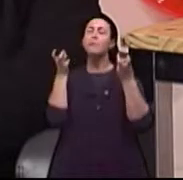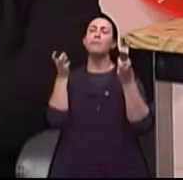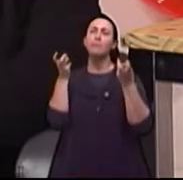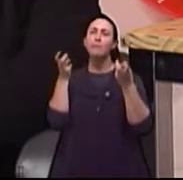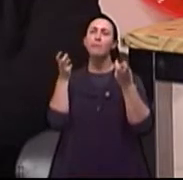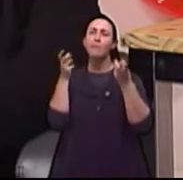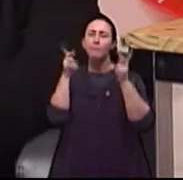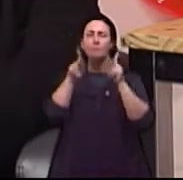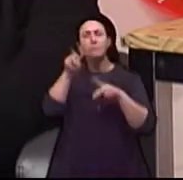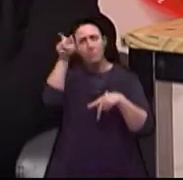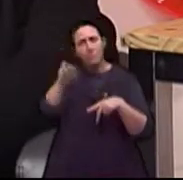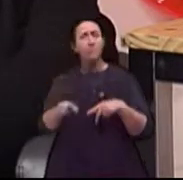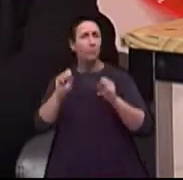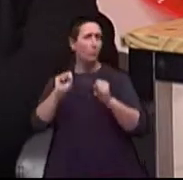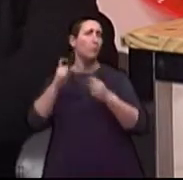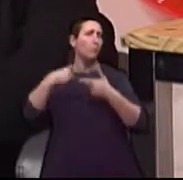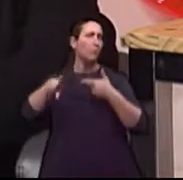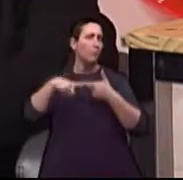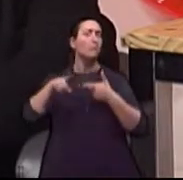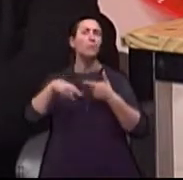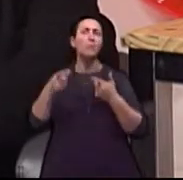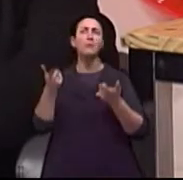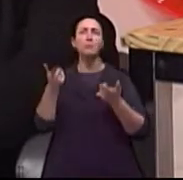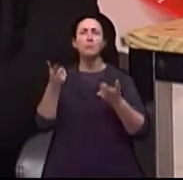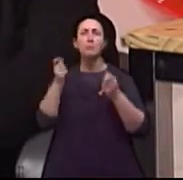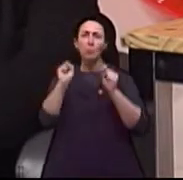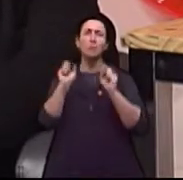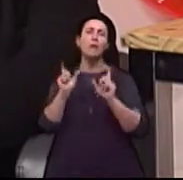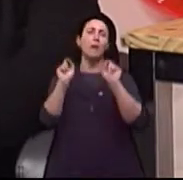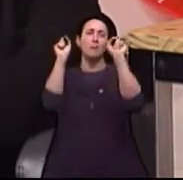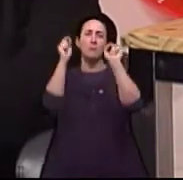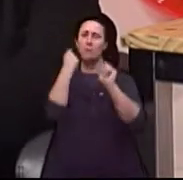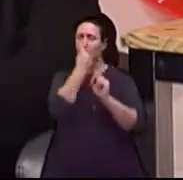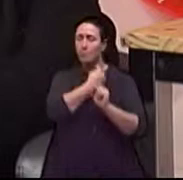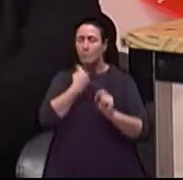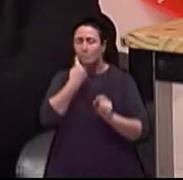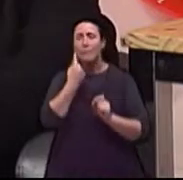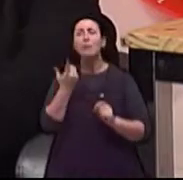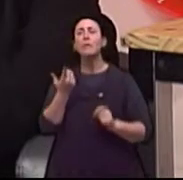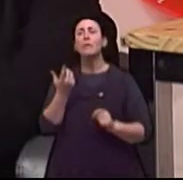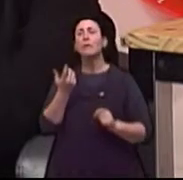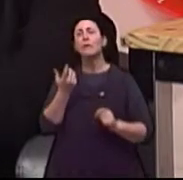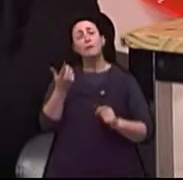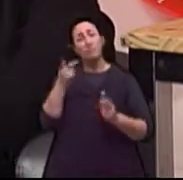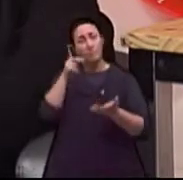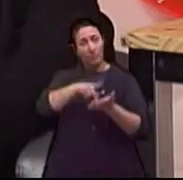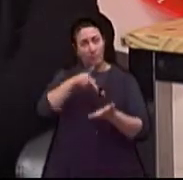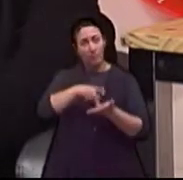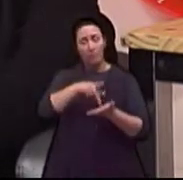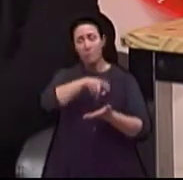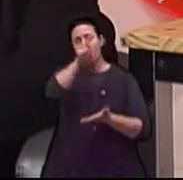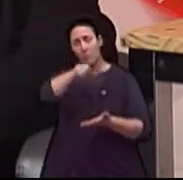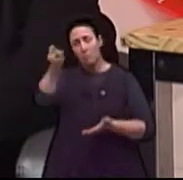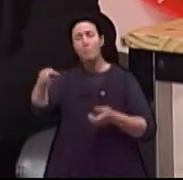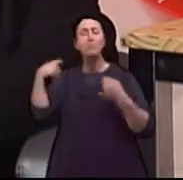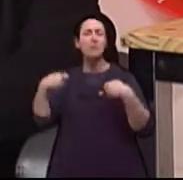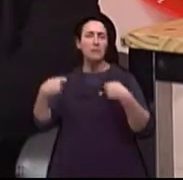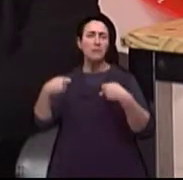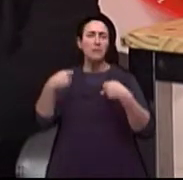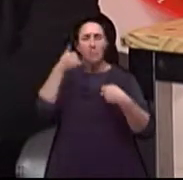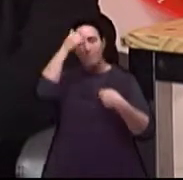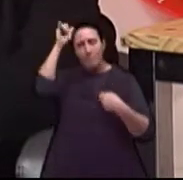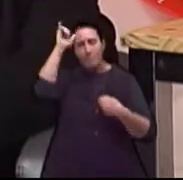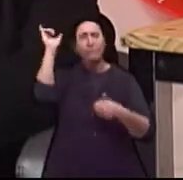uma reação e isso pode ser um câncer bucal na verdade o paciente ele tem que se prevenir Essa é